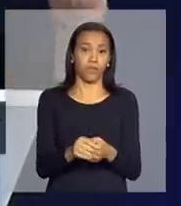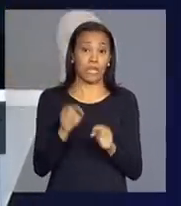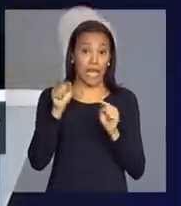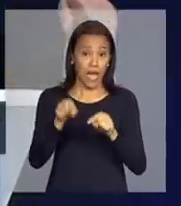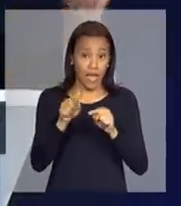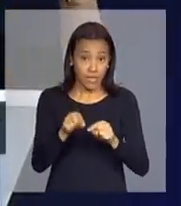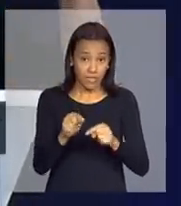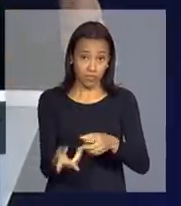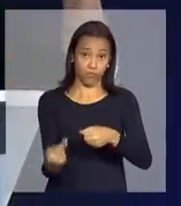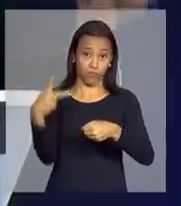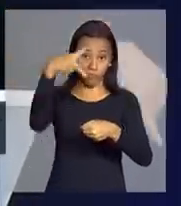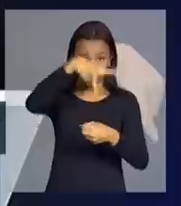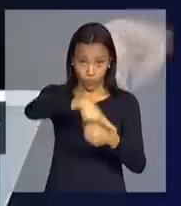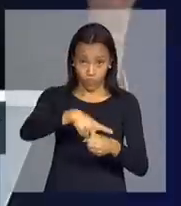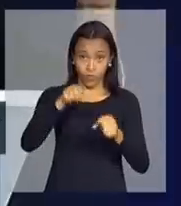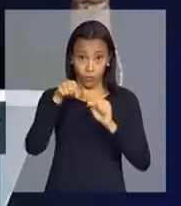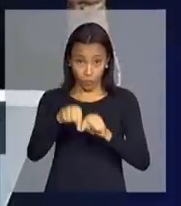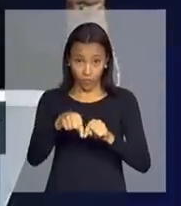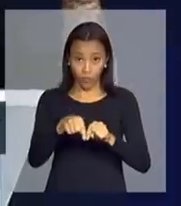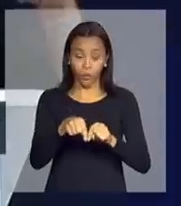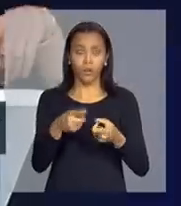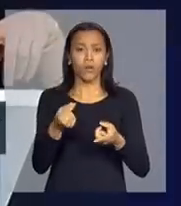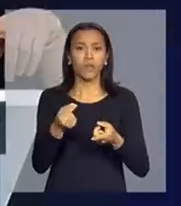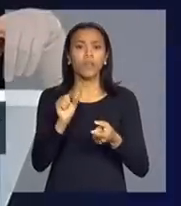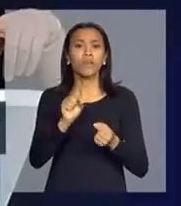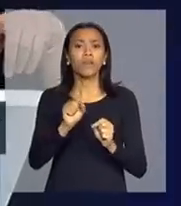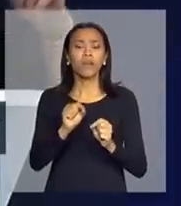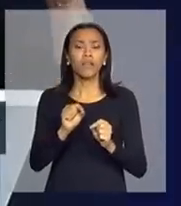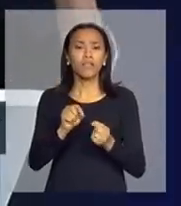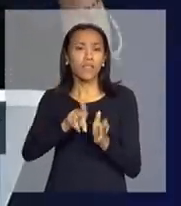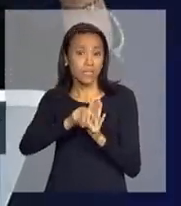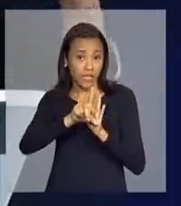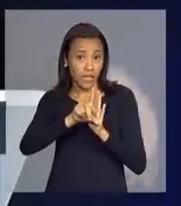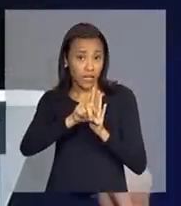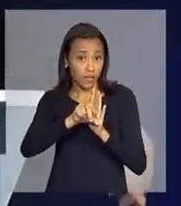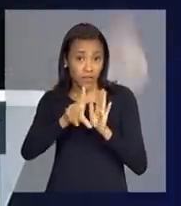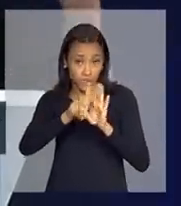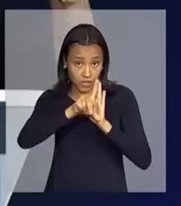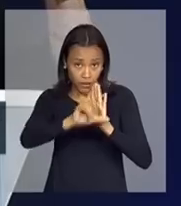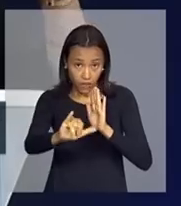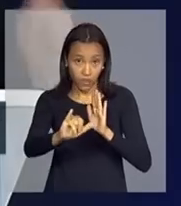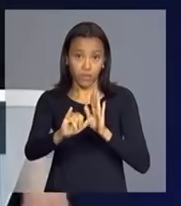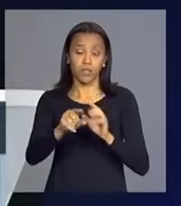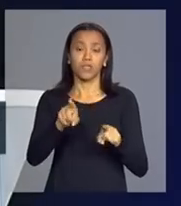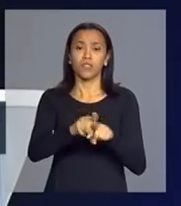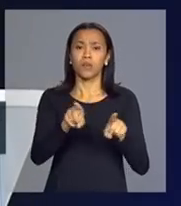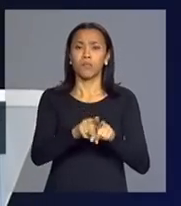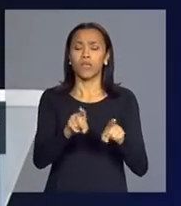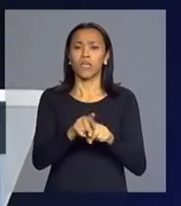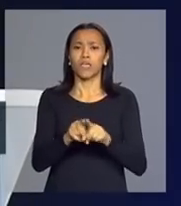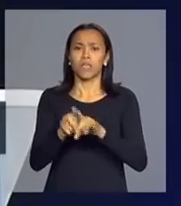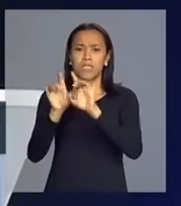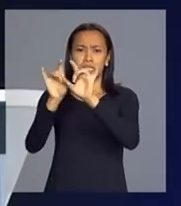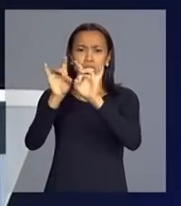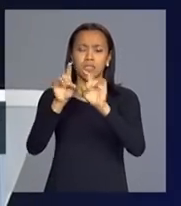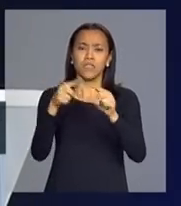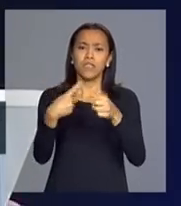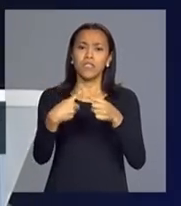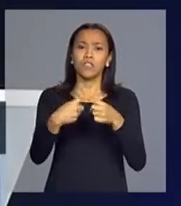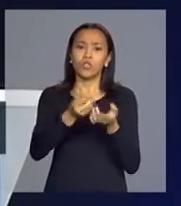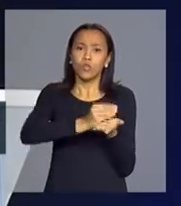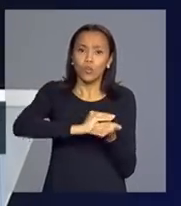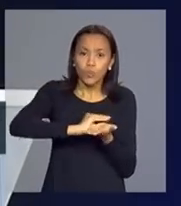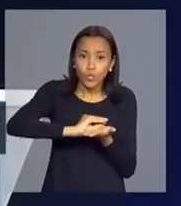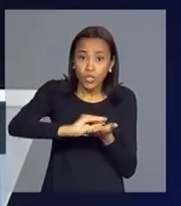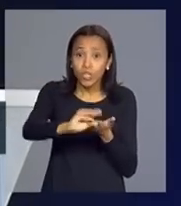essa parte dos royalties, que é royalties, participações, essa parte da lei, aliás, royalties, participações especiais e os recursos